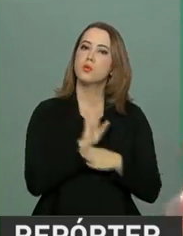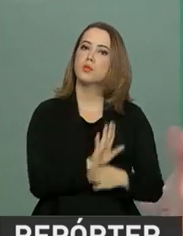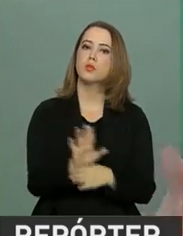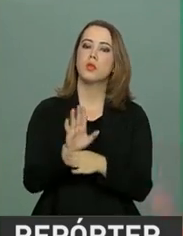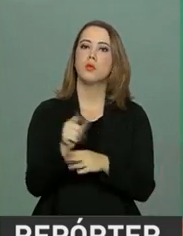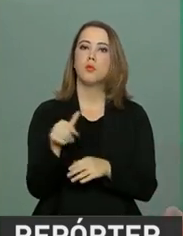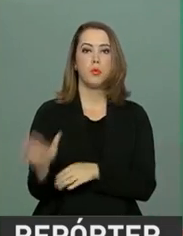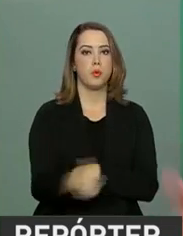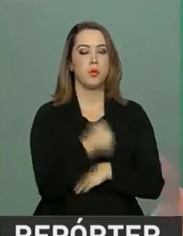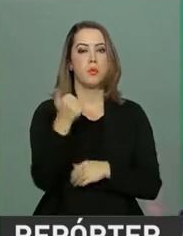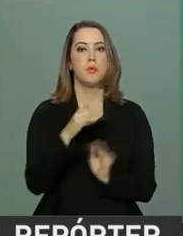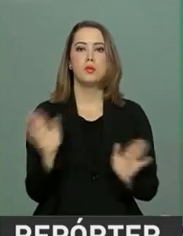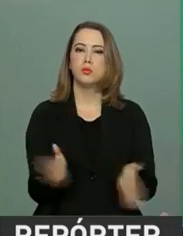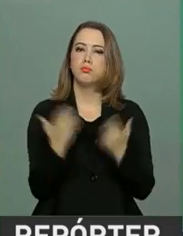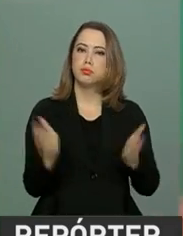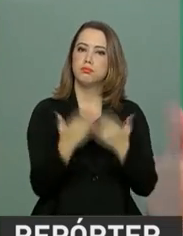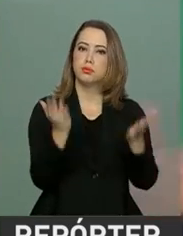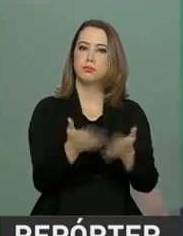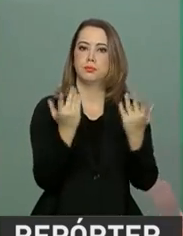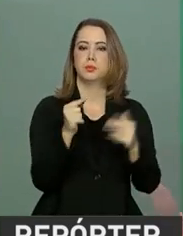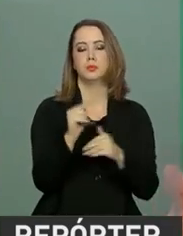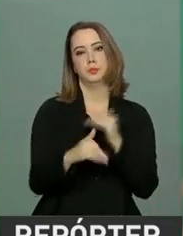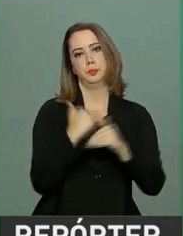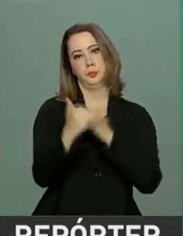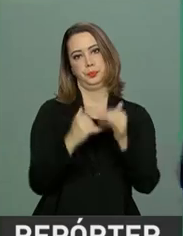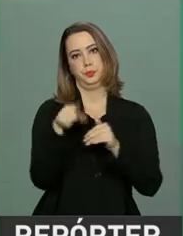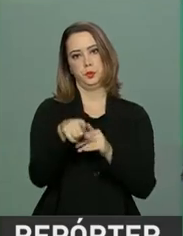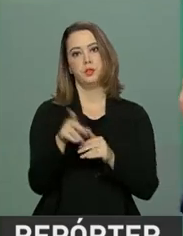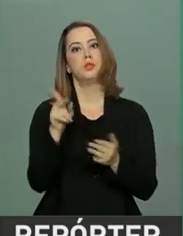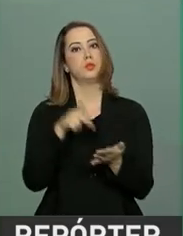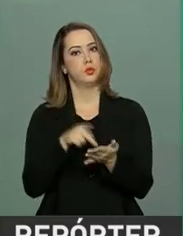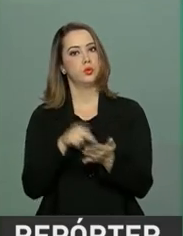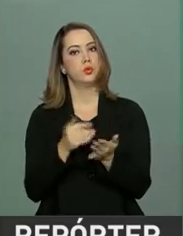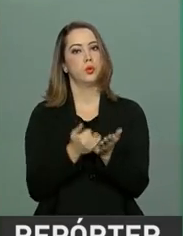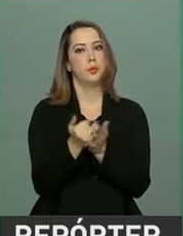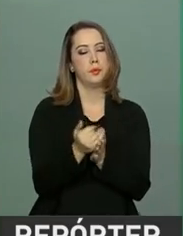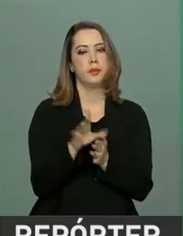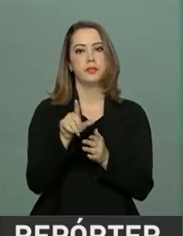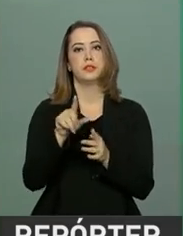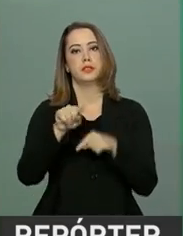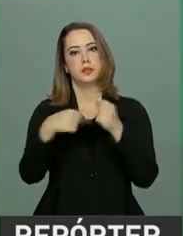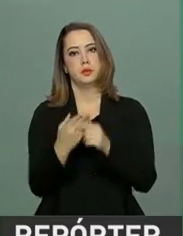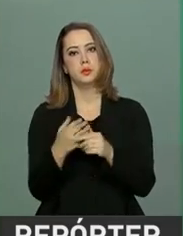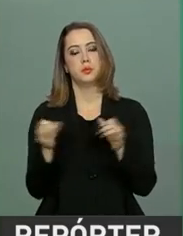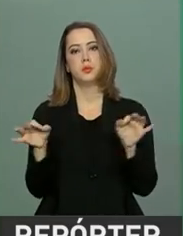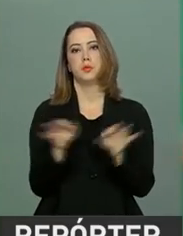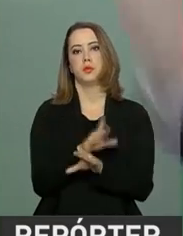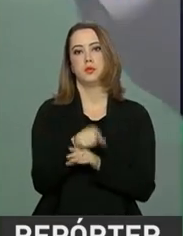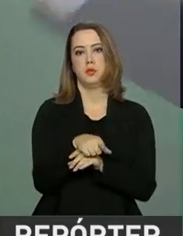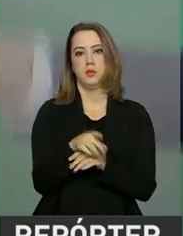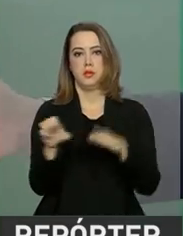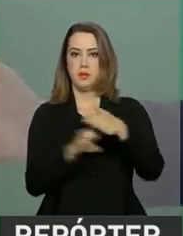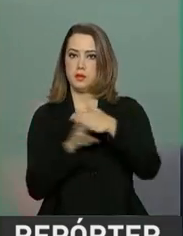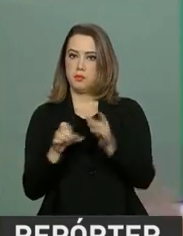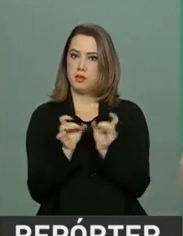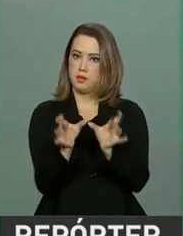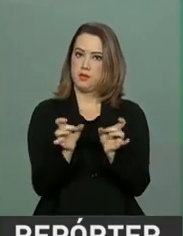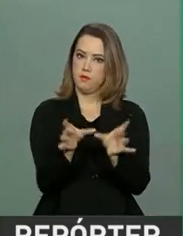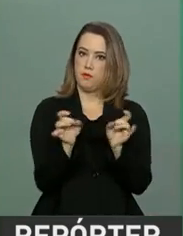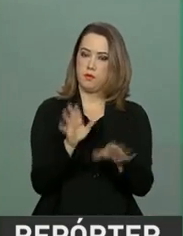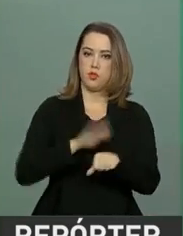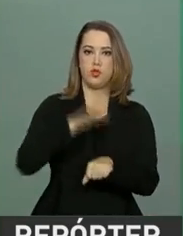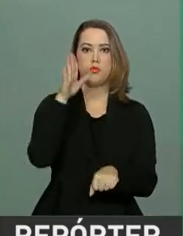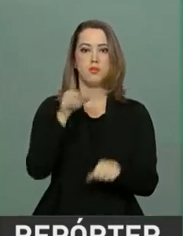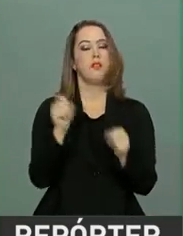produção que é onde de fato tudo isso vai terminar as empresas vão vender mais produzir